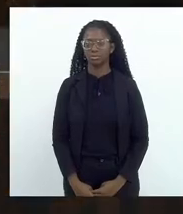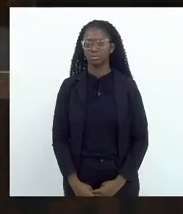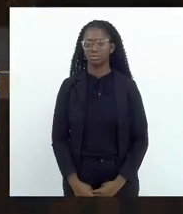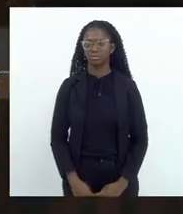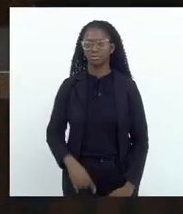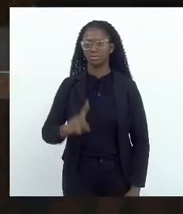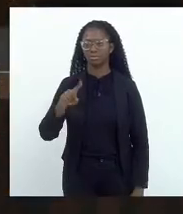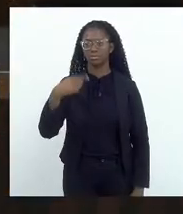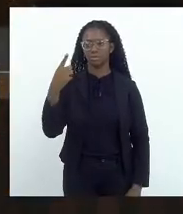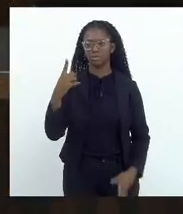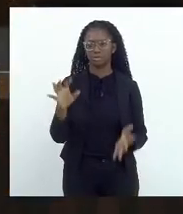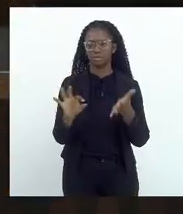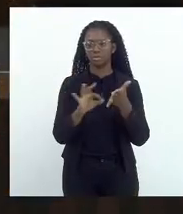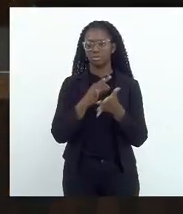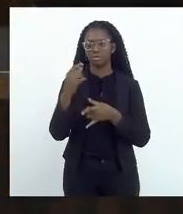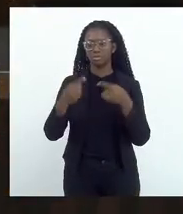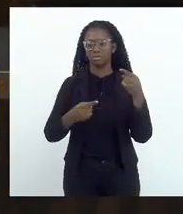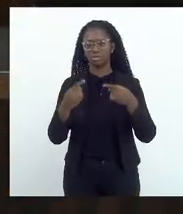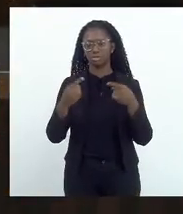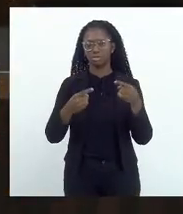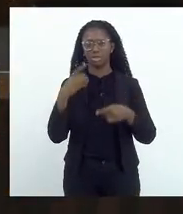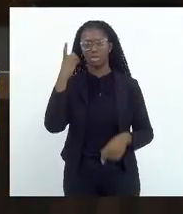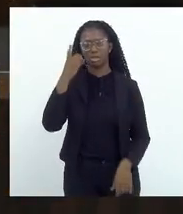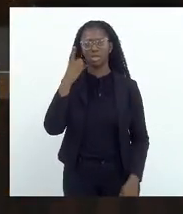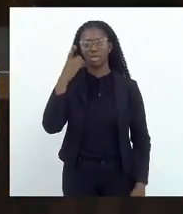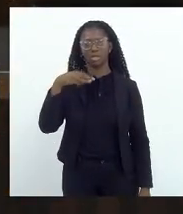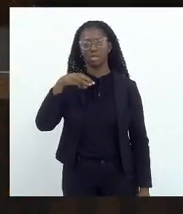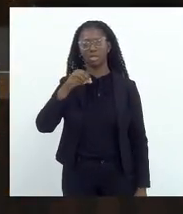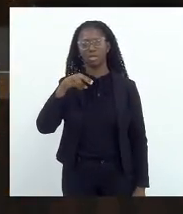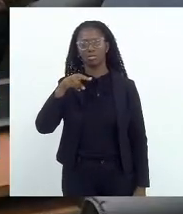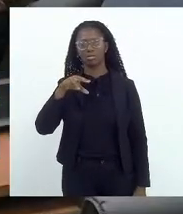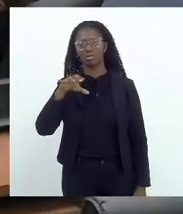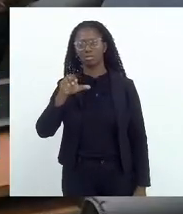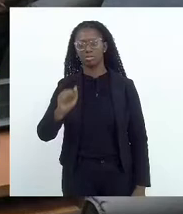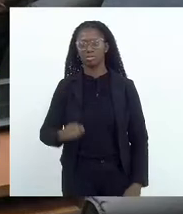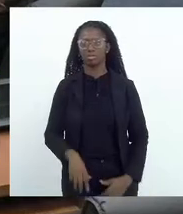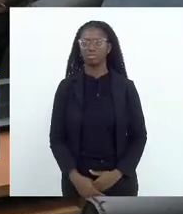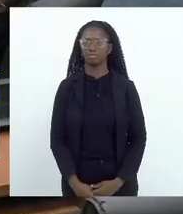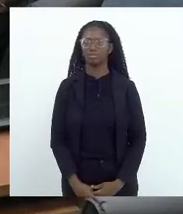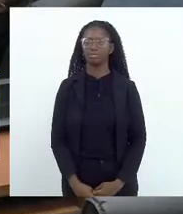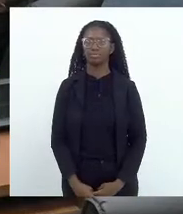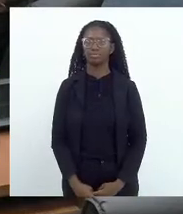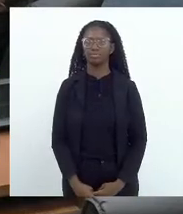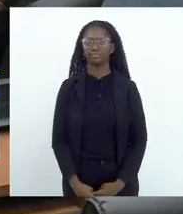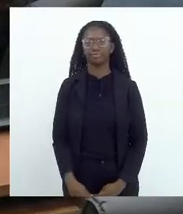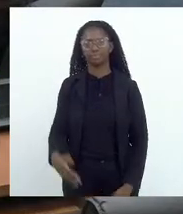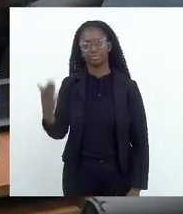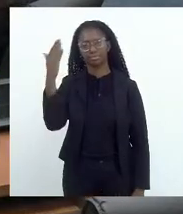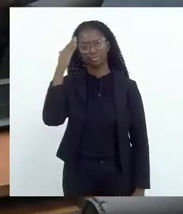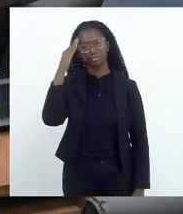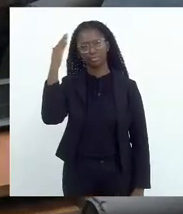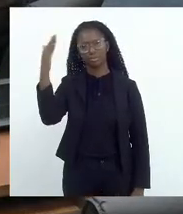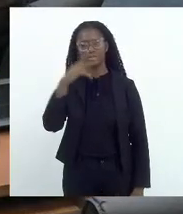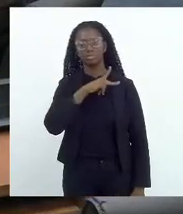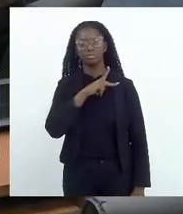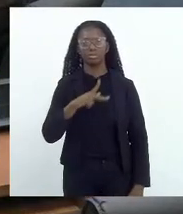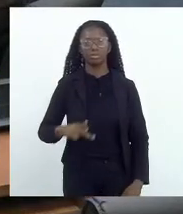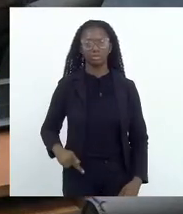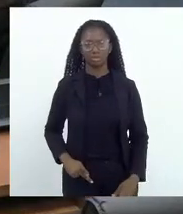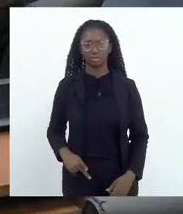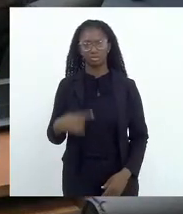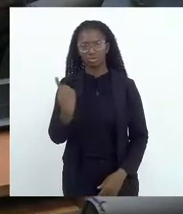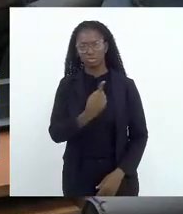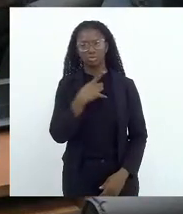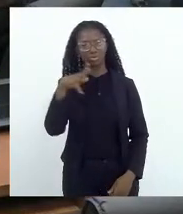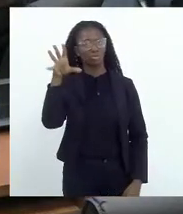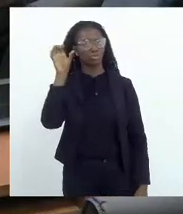Próximo orador inscrito para discutir, a deputada Mônica Francisco. Obrigada, presidente. A gente vai ouvindo